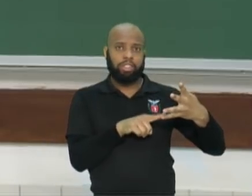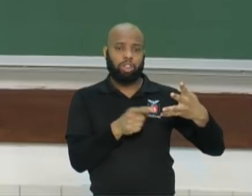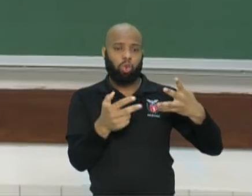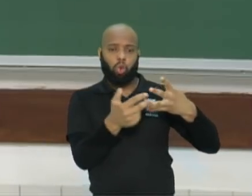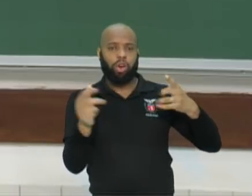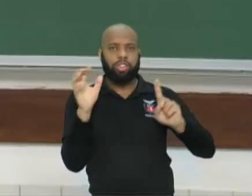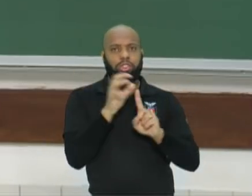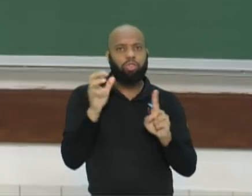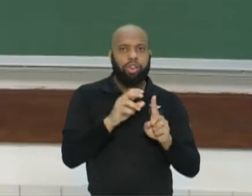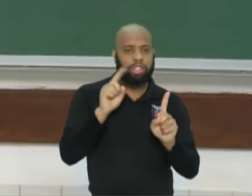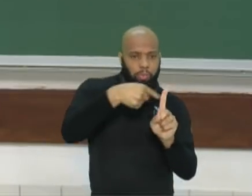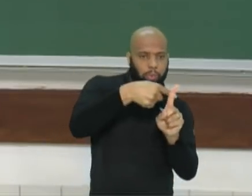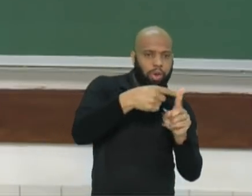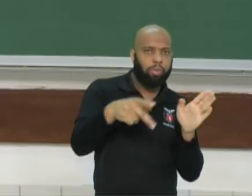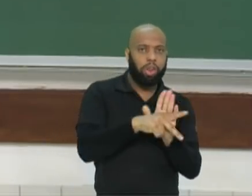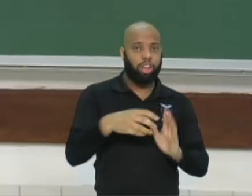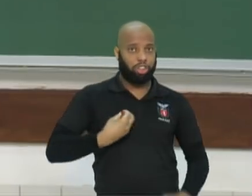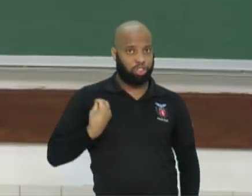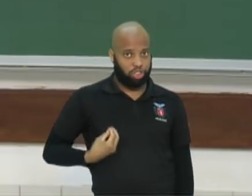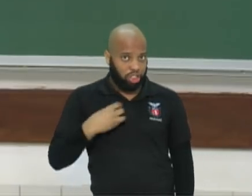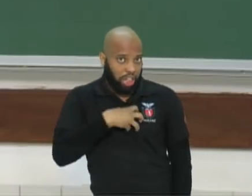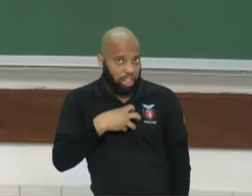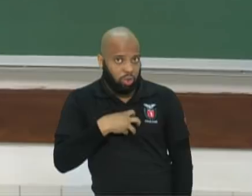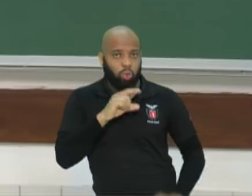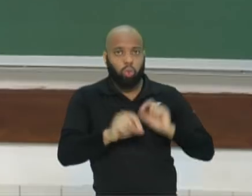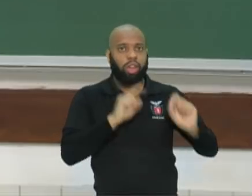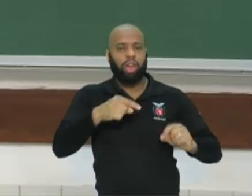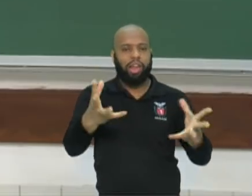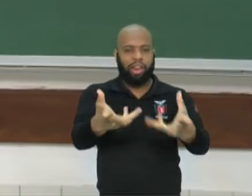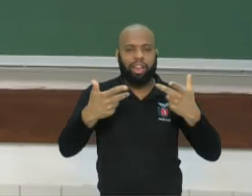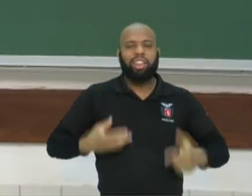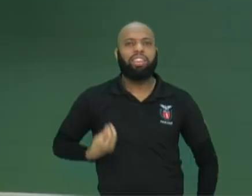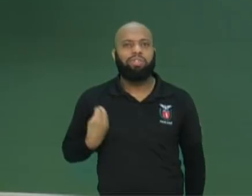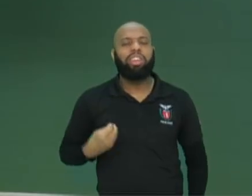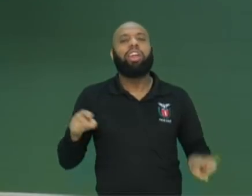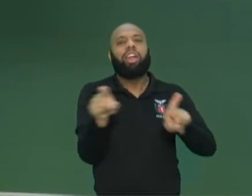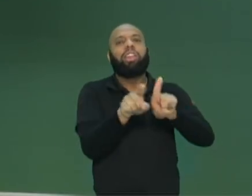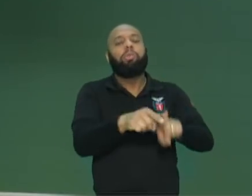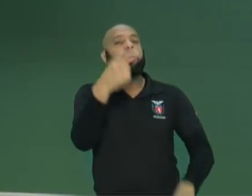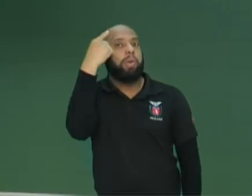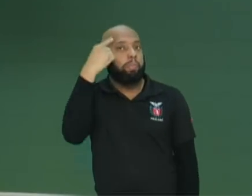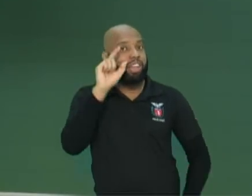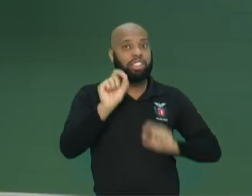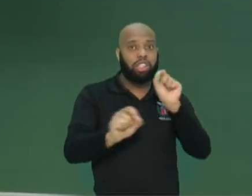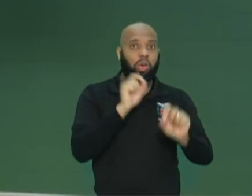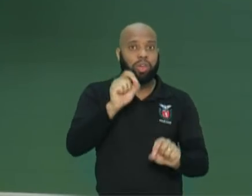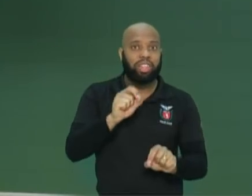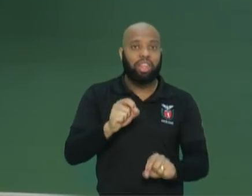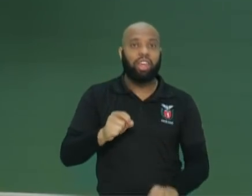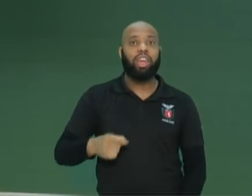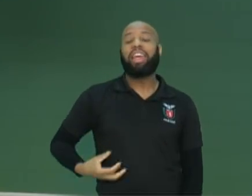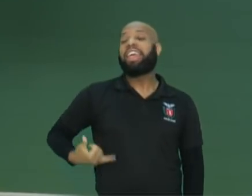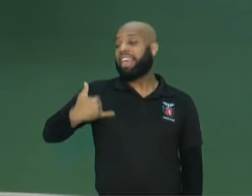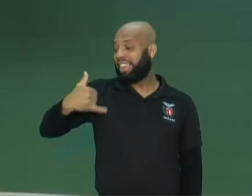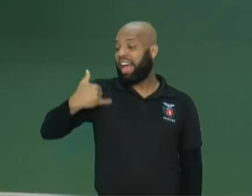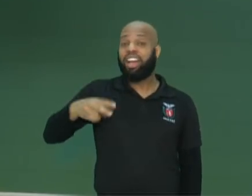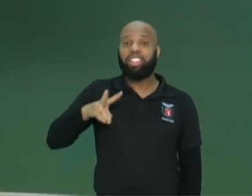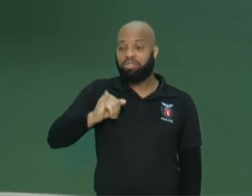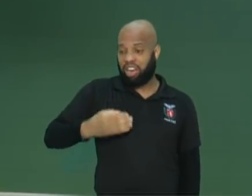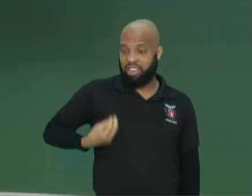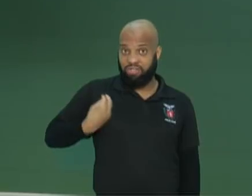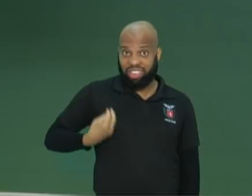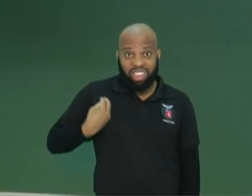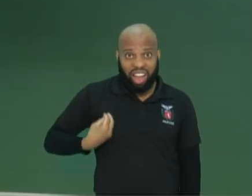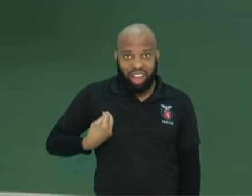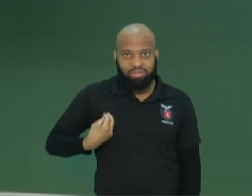fatores positivos desses modos de viver, que a gente chama de qualidade, a gente pensa também na expectativa de vida. Porque a expectativa de